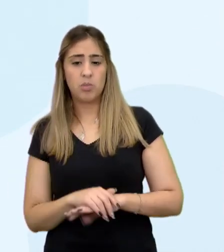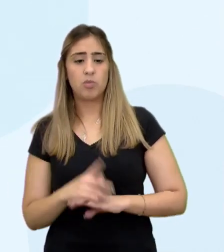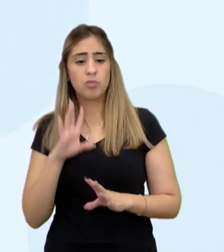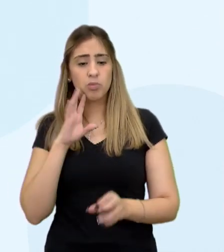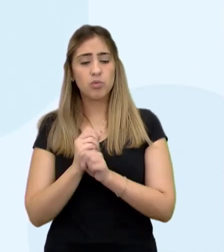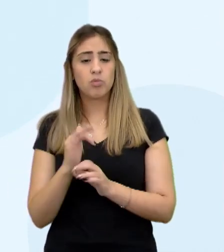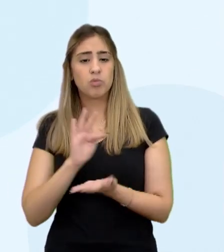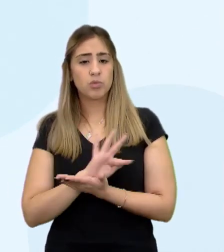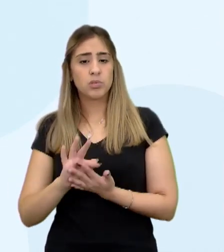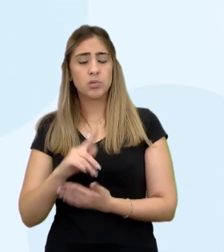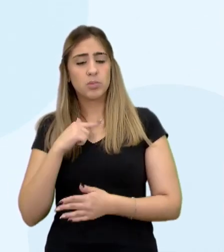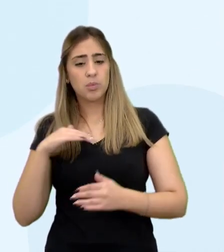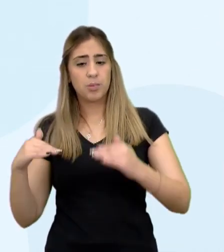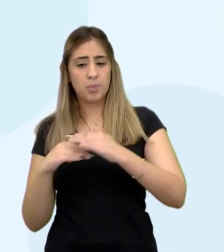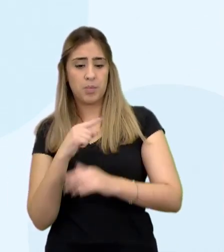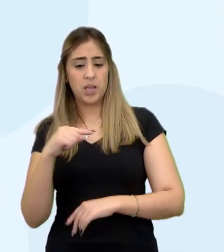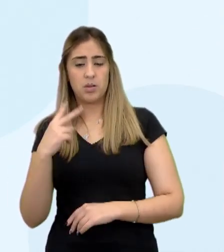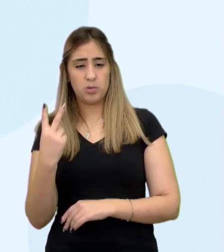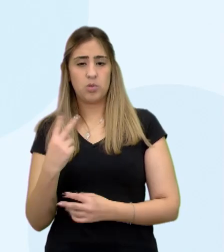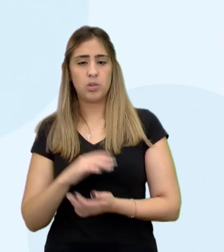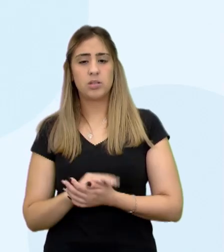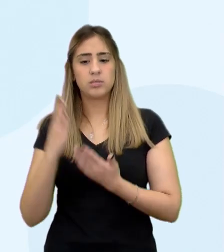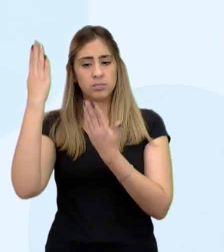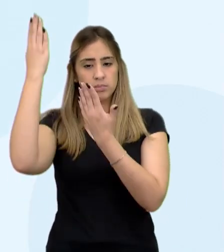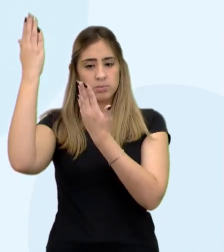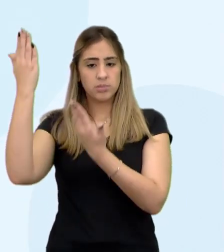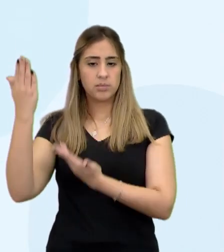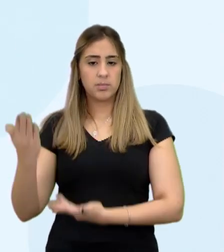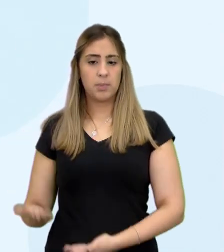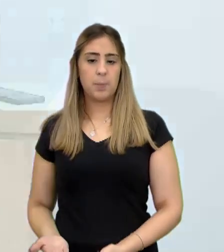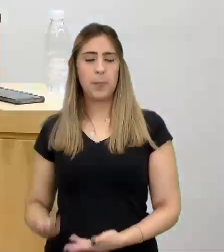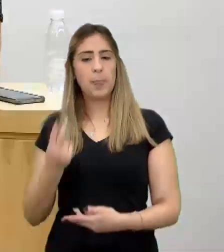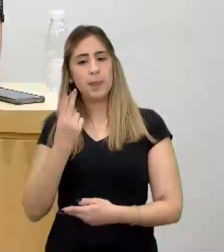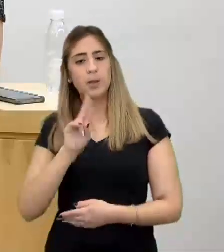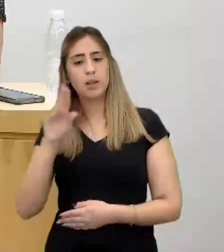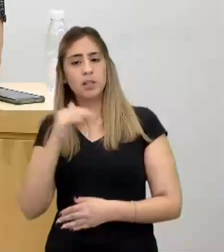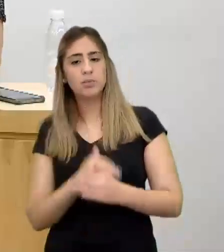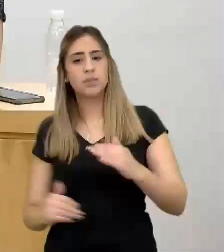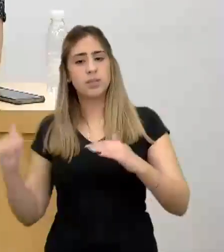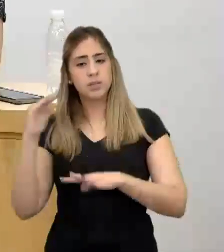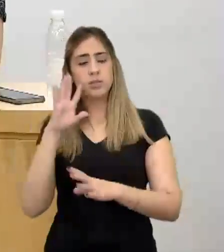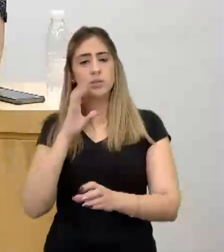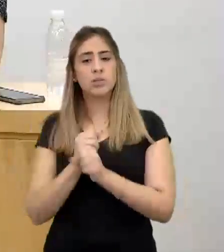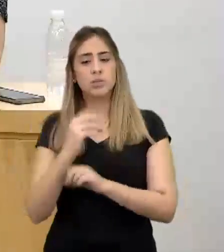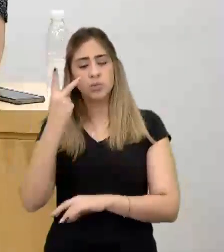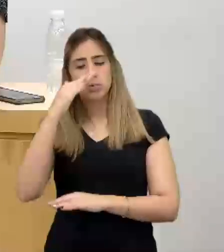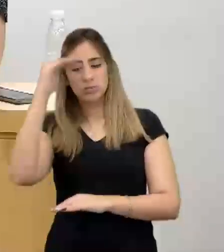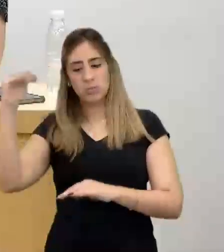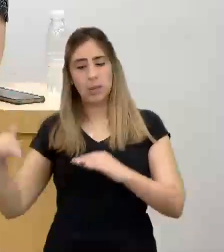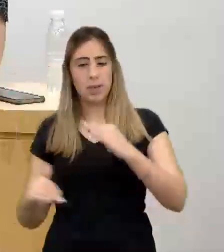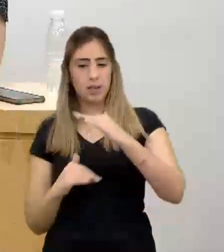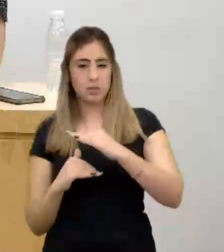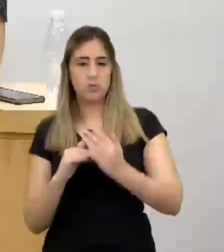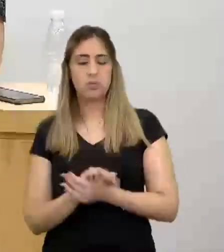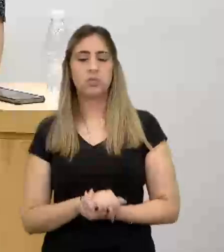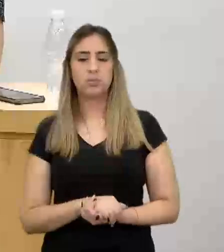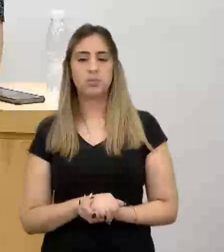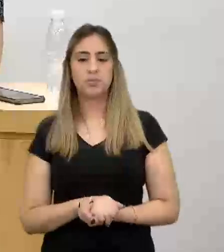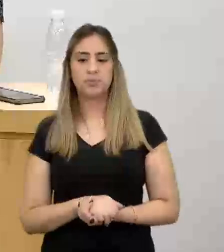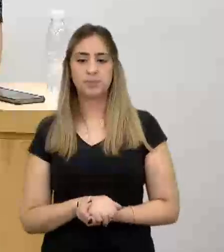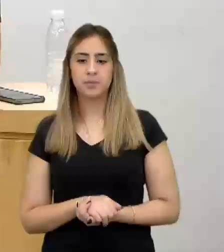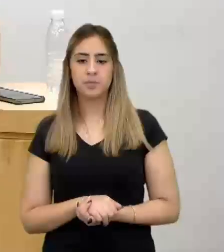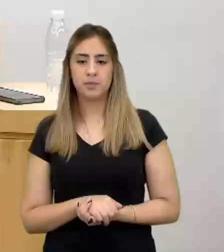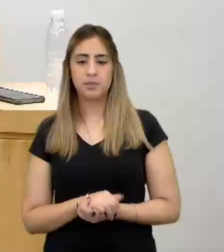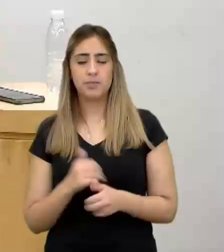da função seno foi parar no menos 2. Então, deslocou 2 unidades para cima quando somou e deslocou 2 unidades para baixo quando